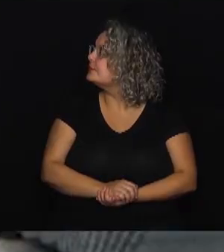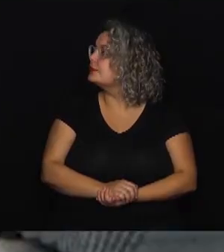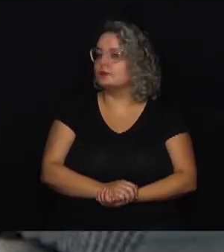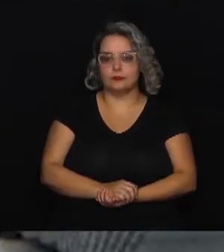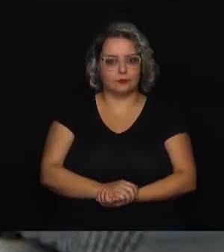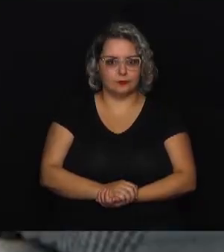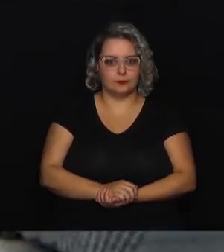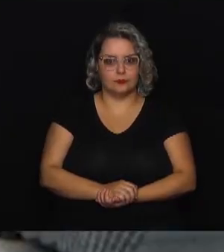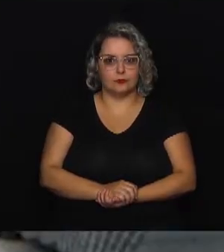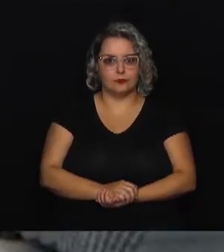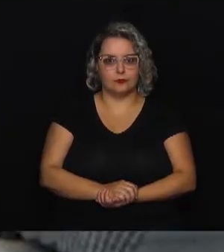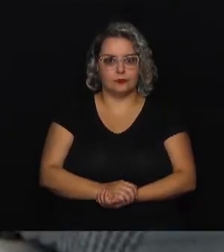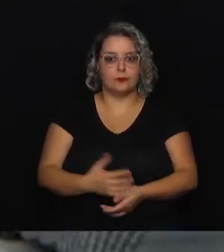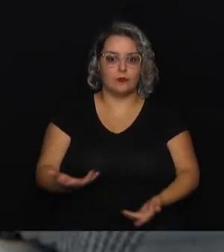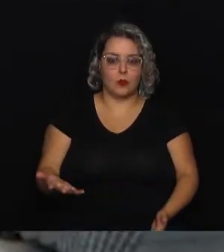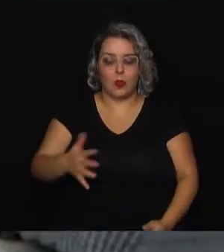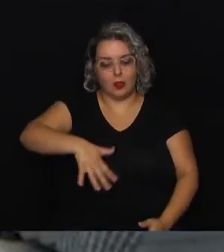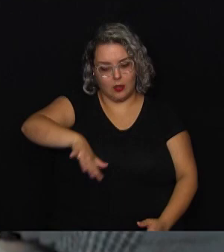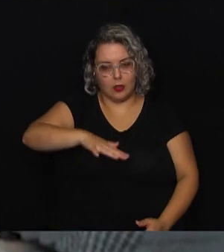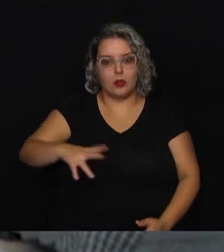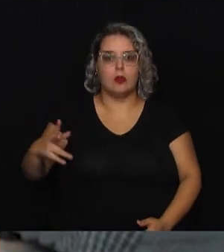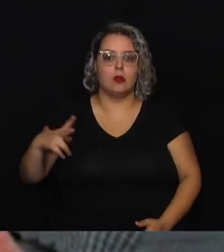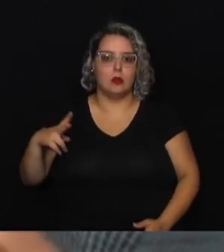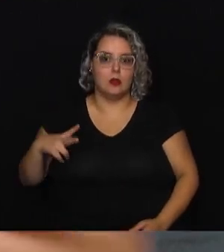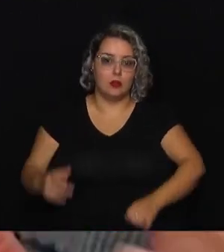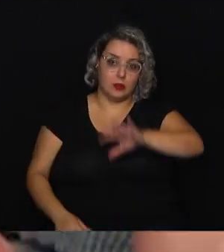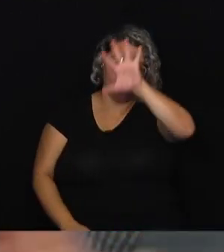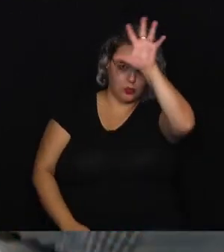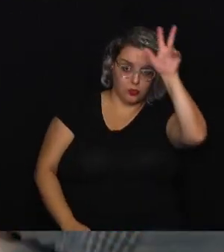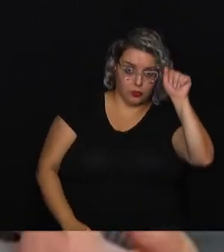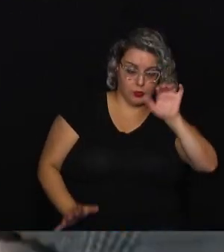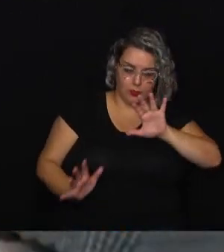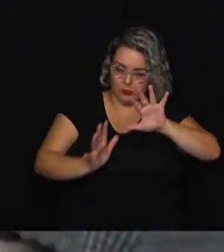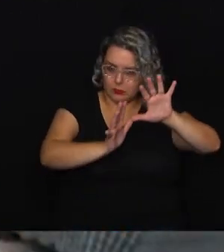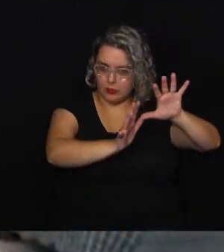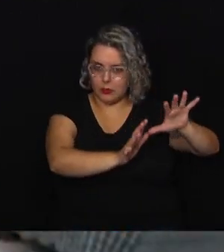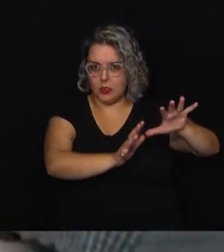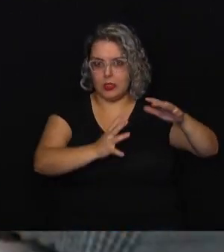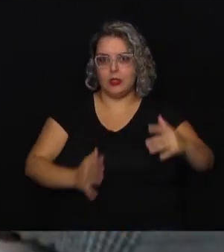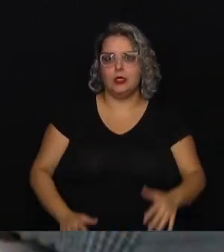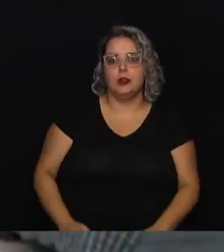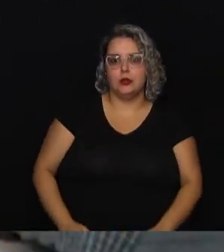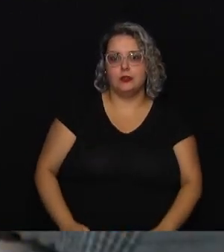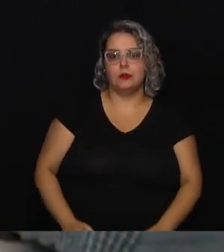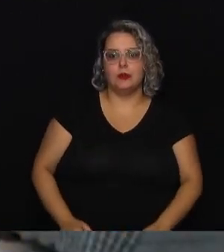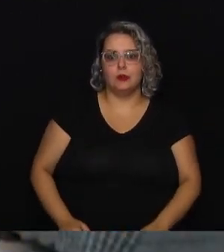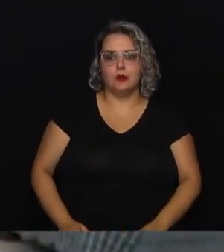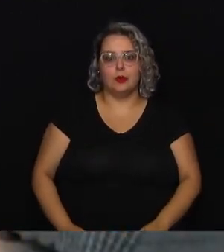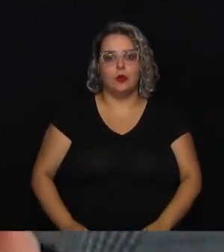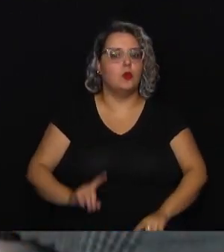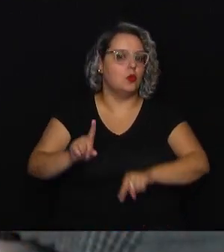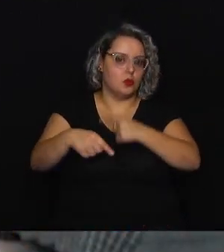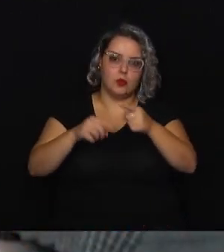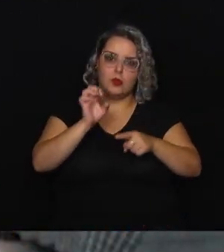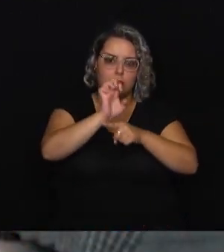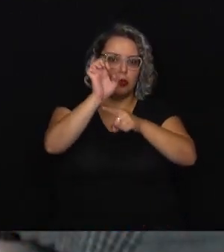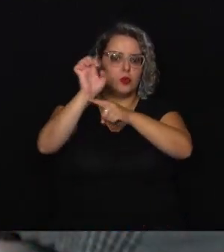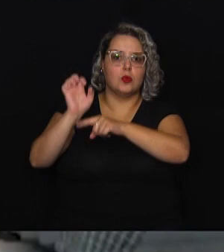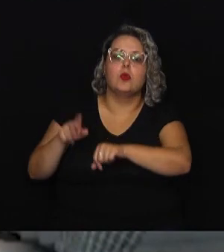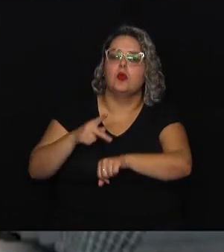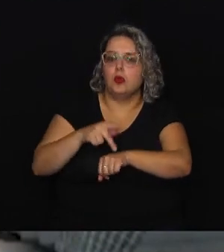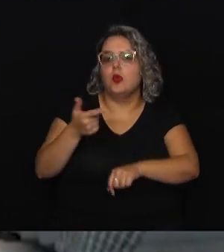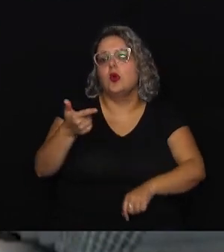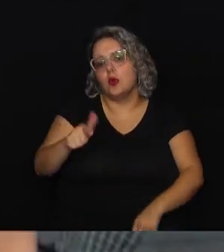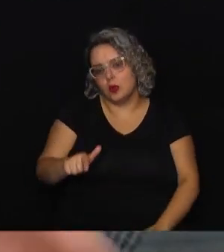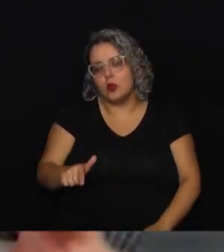Fora a situação particular do estado do Amazonas, nos demais estados do país, a gente continua com uma